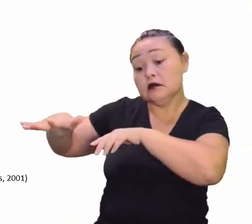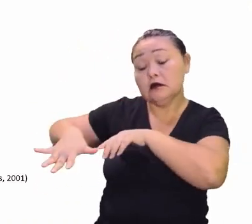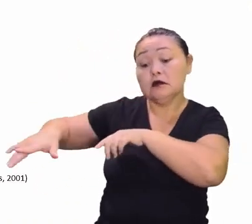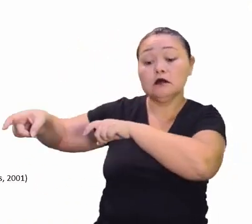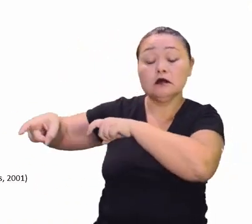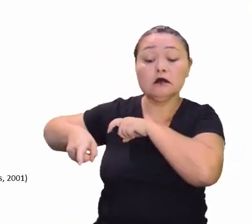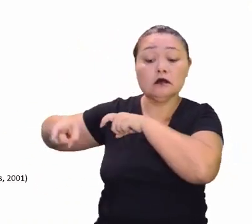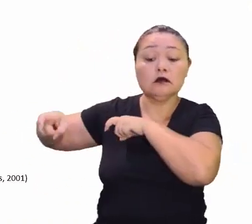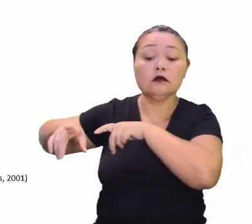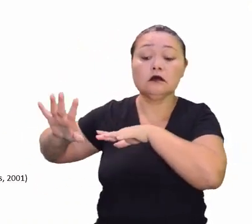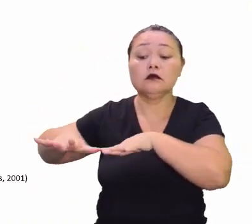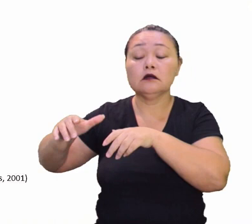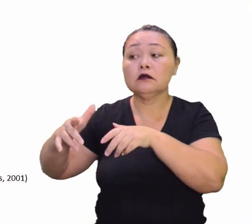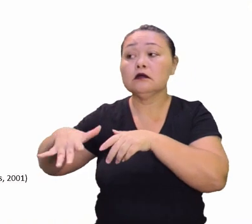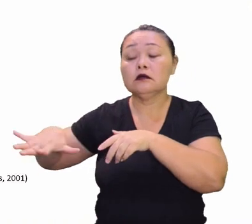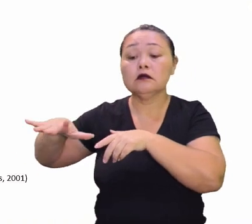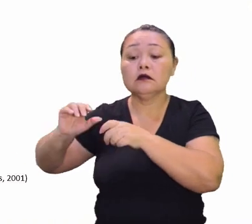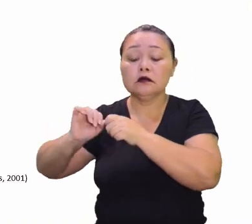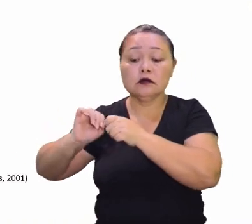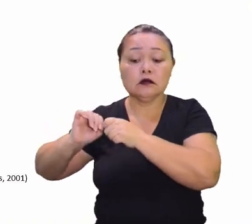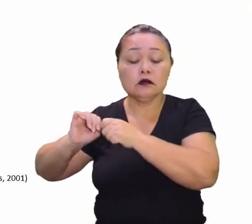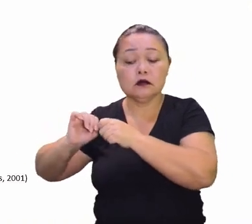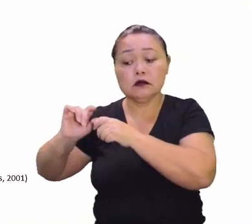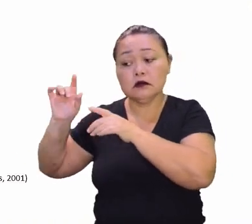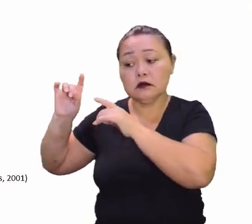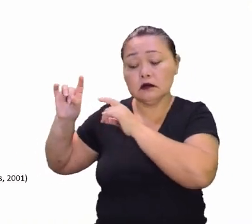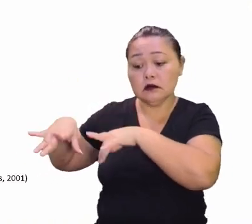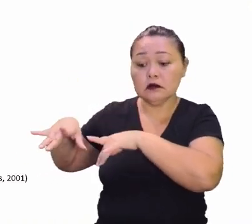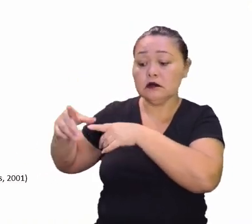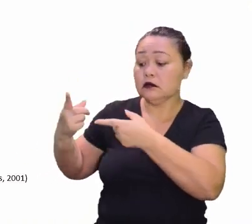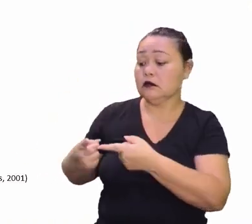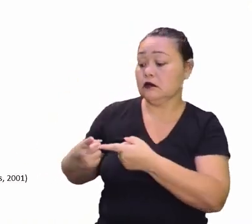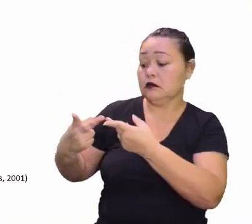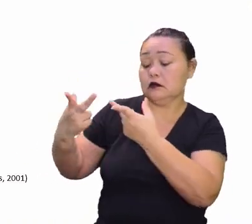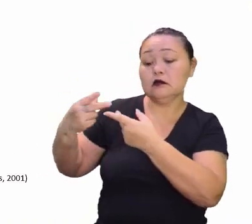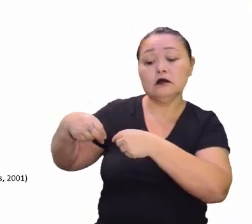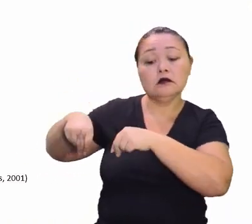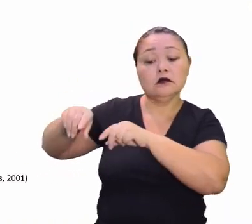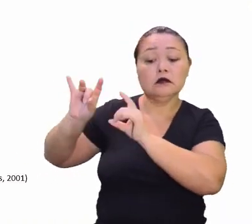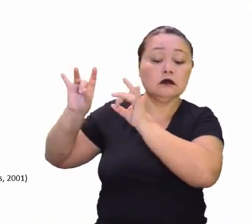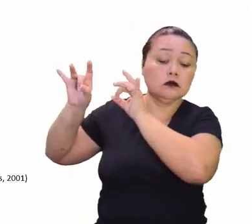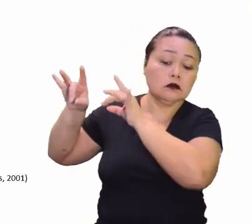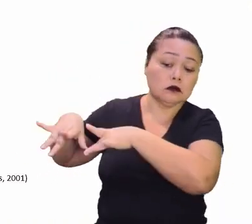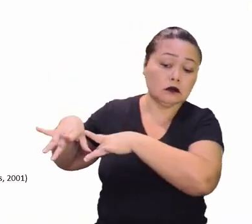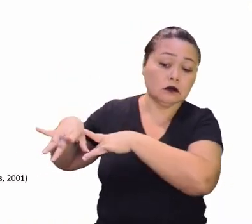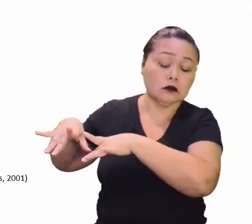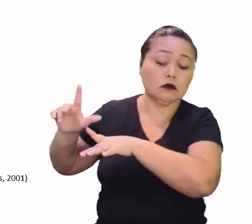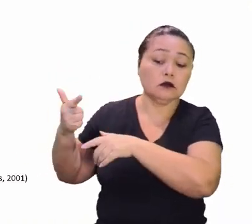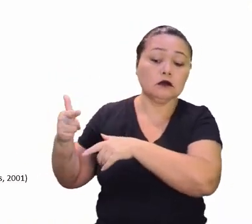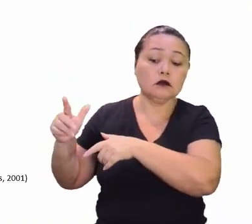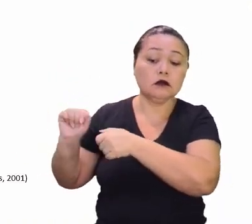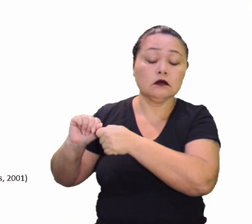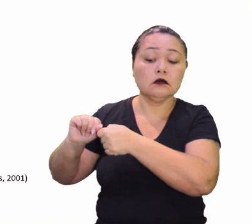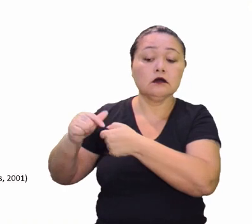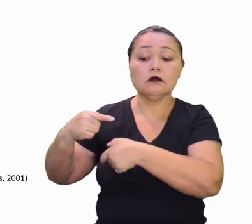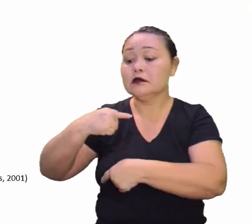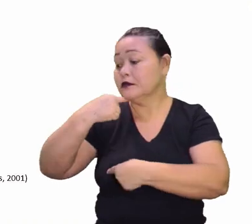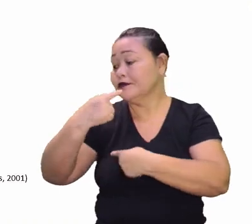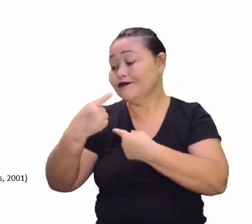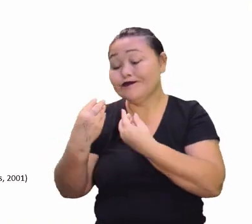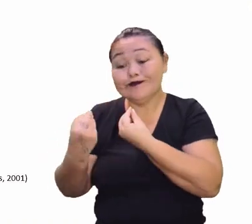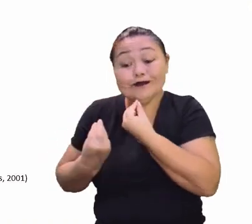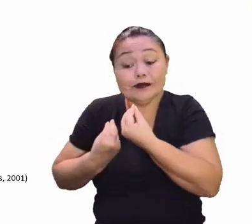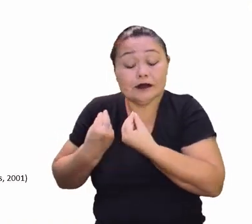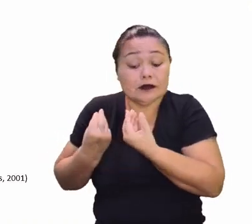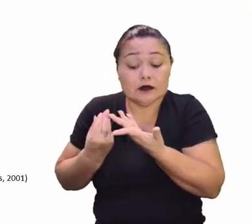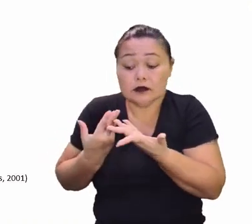Muito Mesmo que muitos deles tenham se desfeito de suas terras, abandonado por não ter tido a